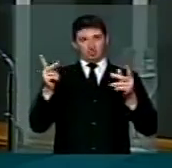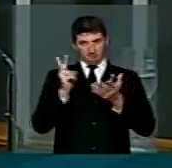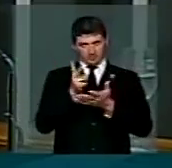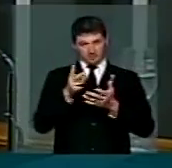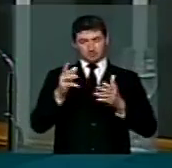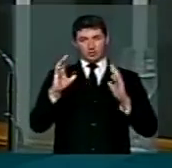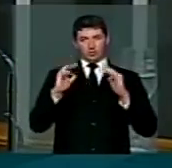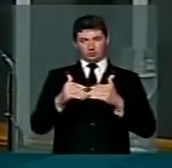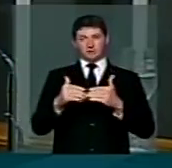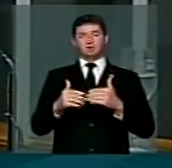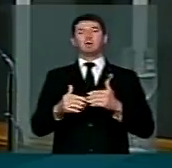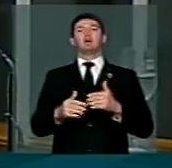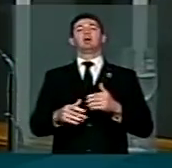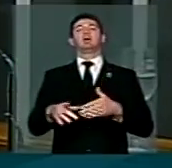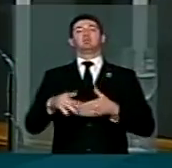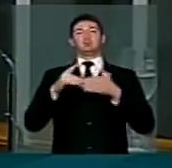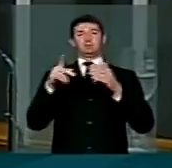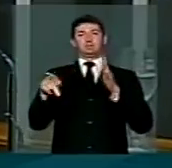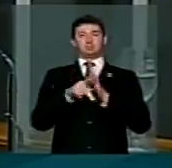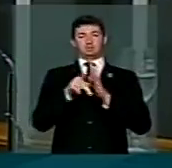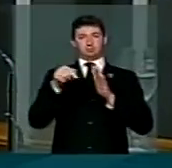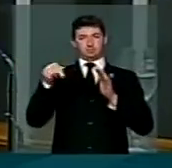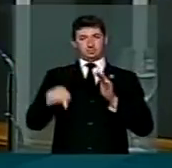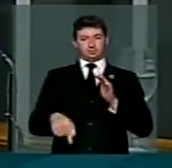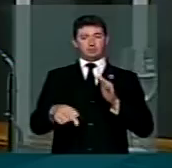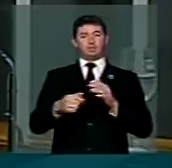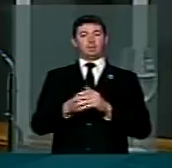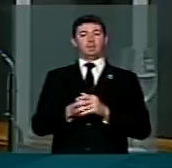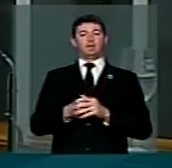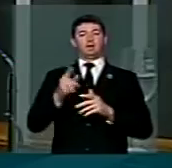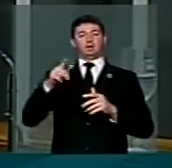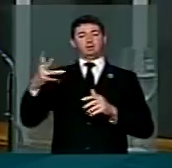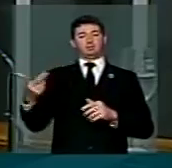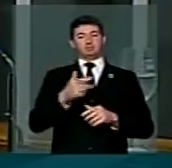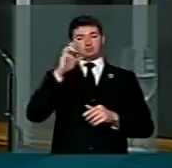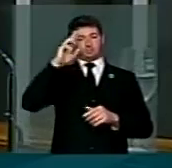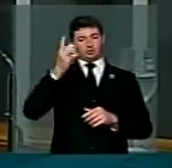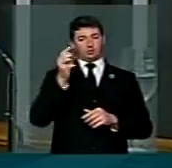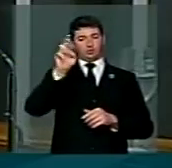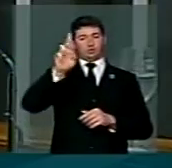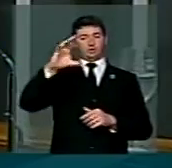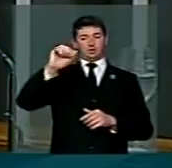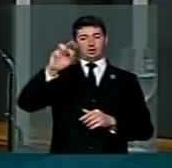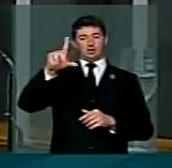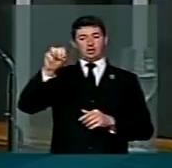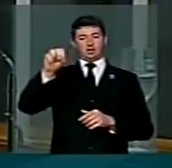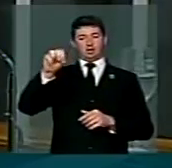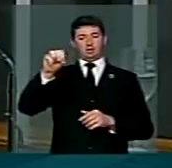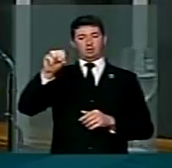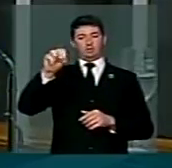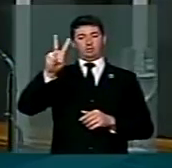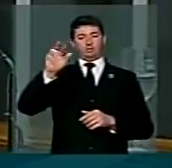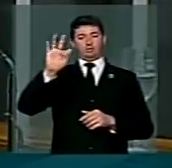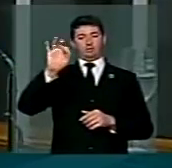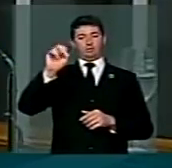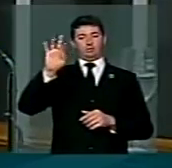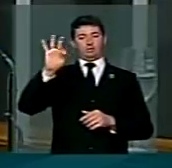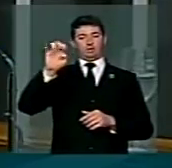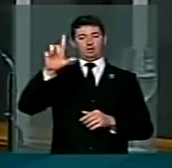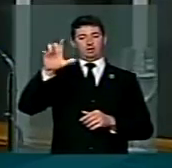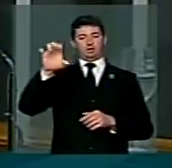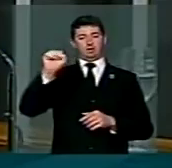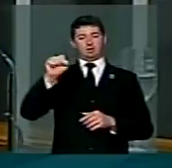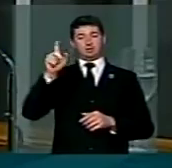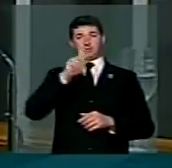comissão, representada neste ato pelo digníssimo Dr. Cláudio Fonteles, presidente